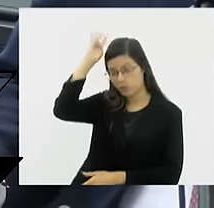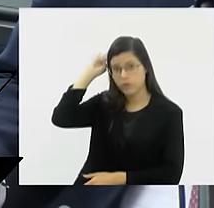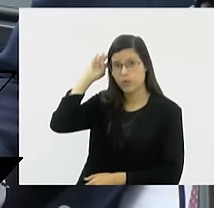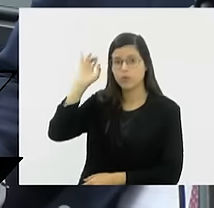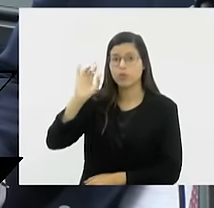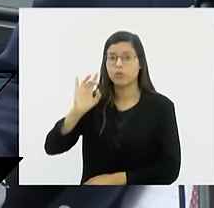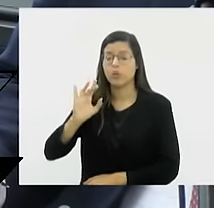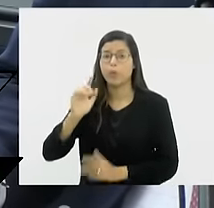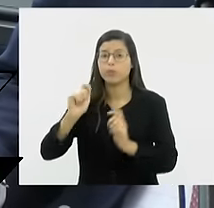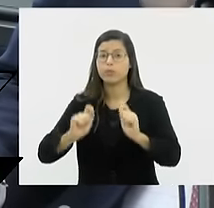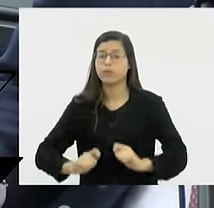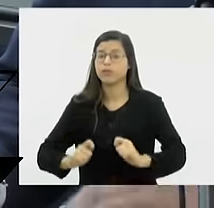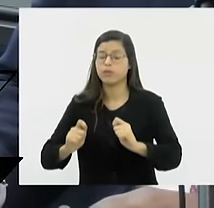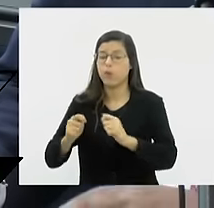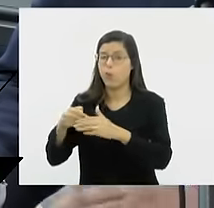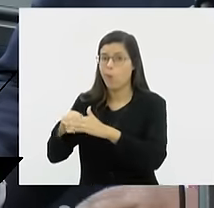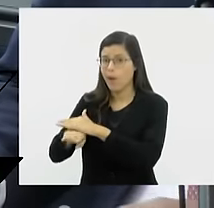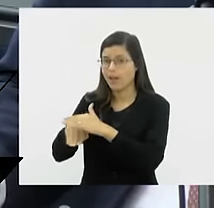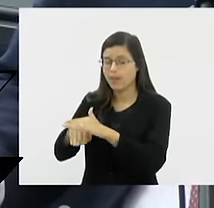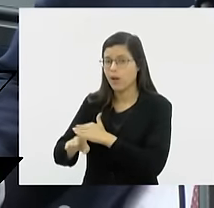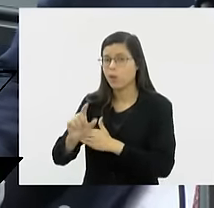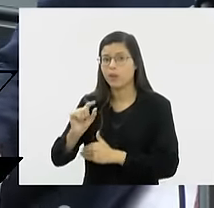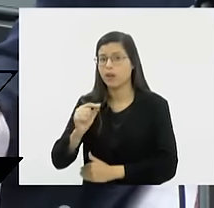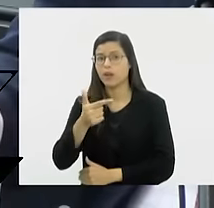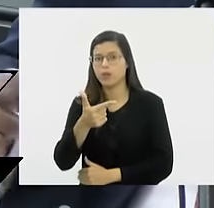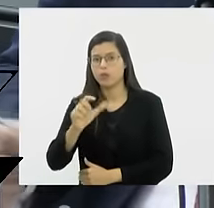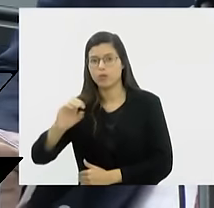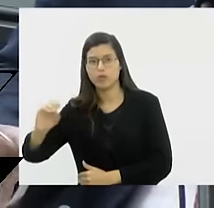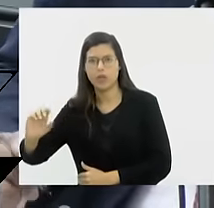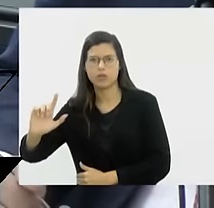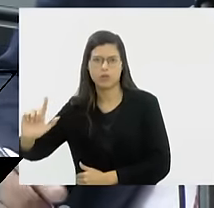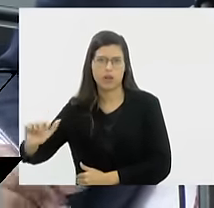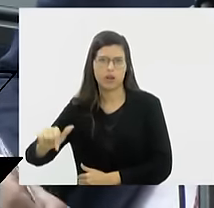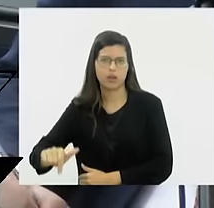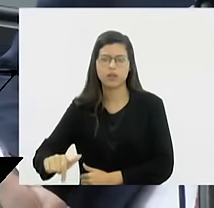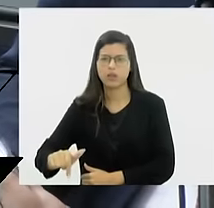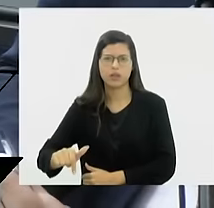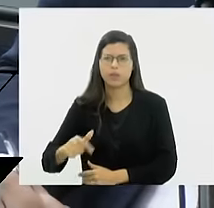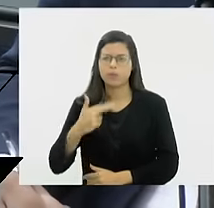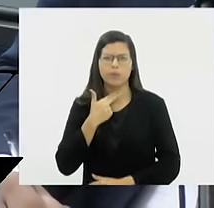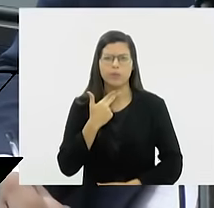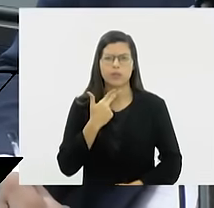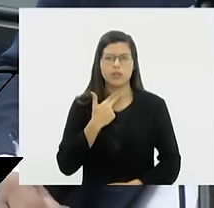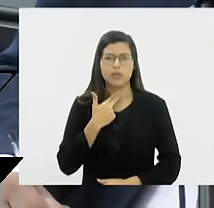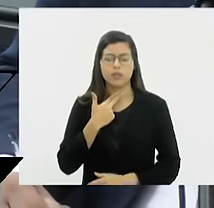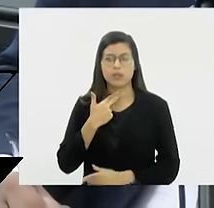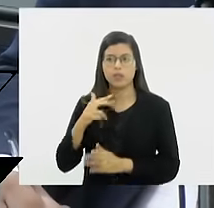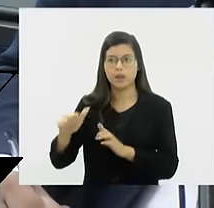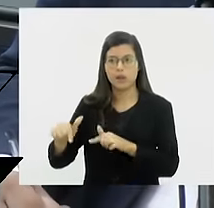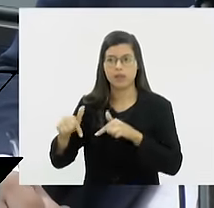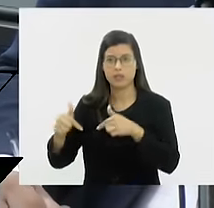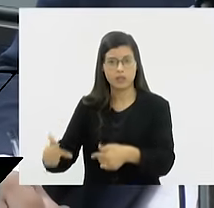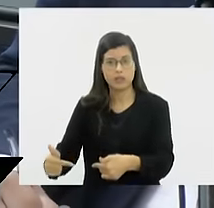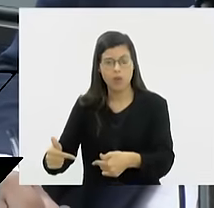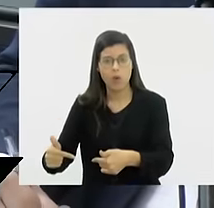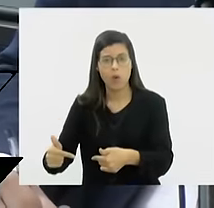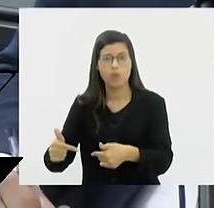possível o armazenamento de até 200 litros. E não consta que poderia exercer atividade de posto de